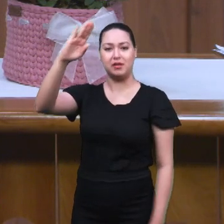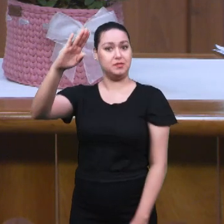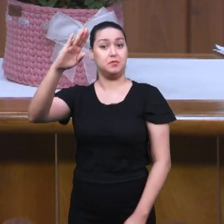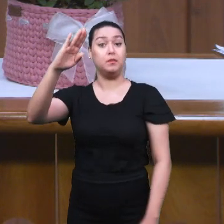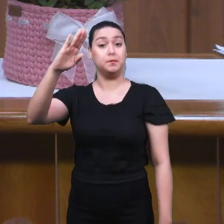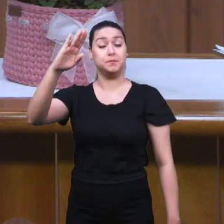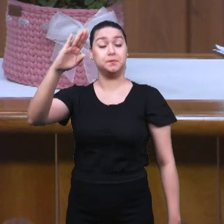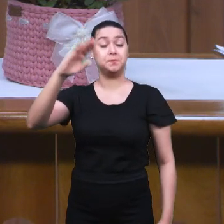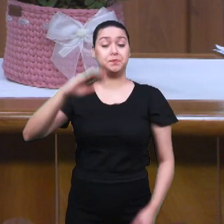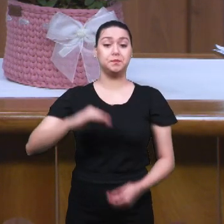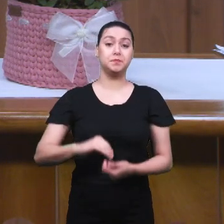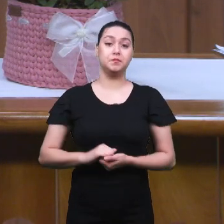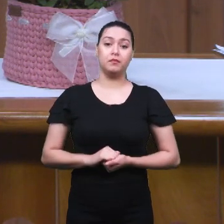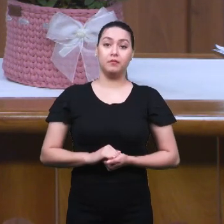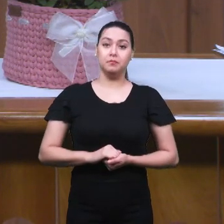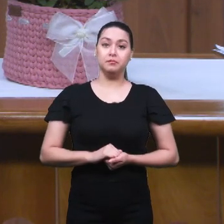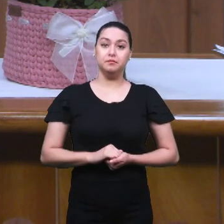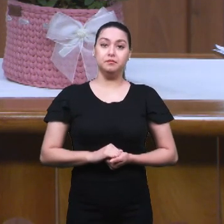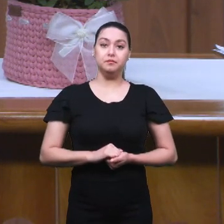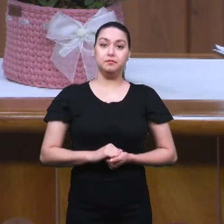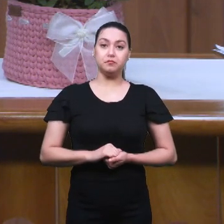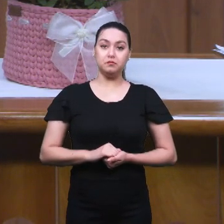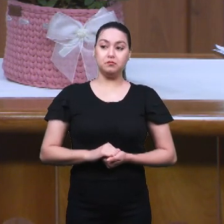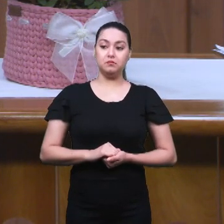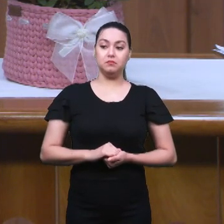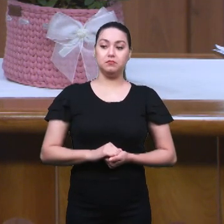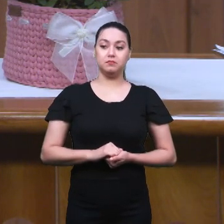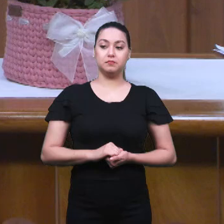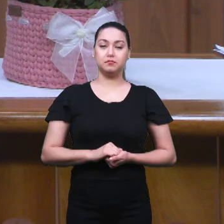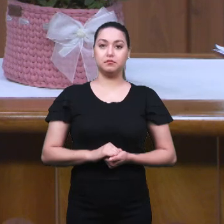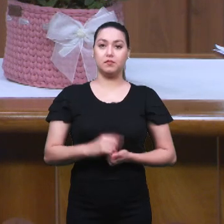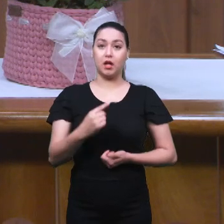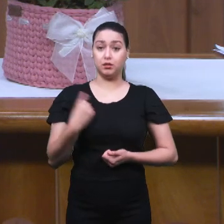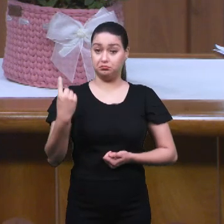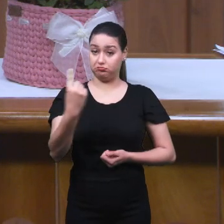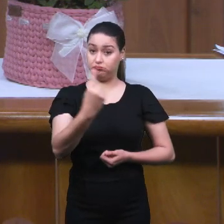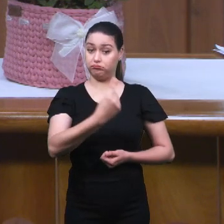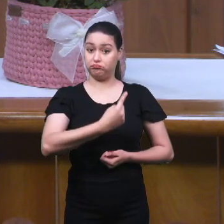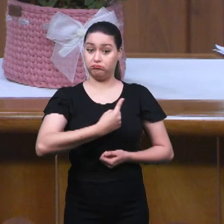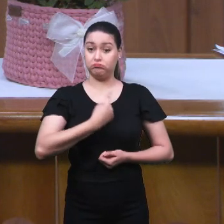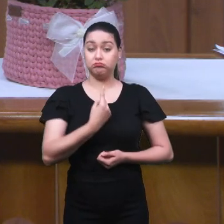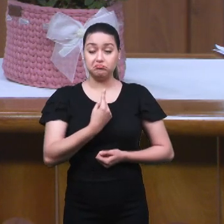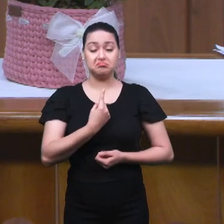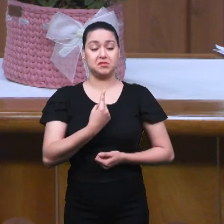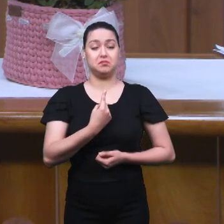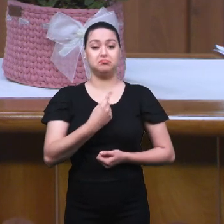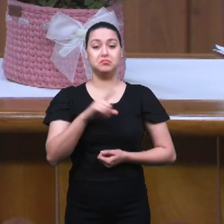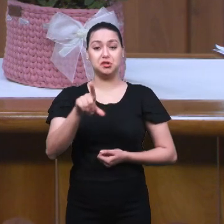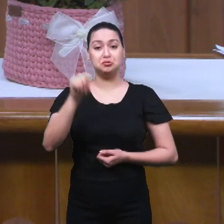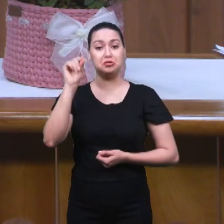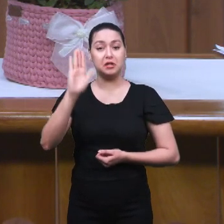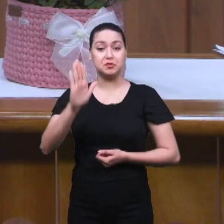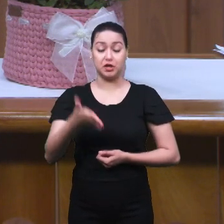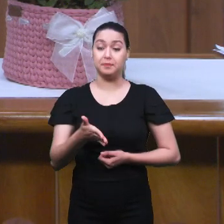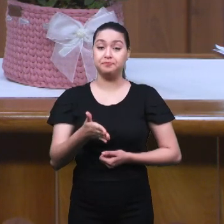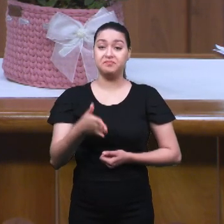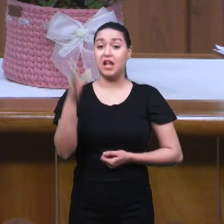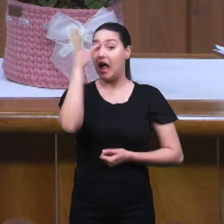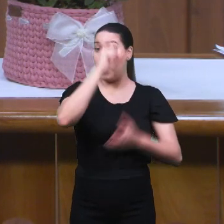tampouco sectários. Nós temos uma posição. Estamos aprendendo no livro de